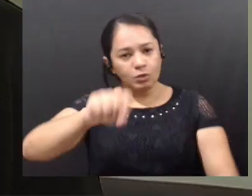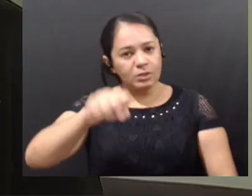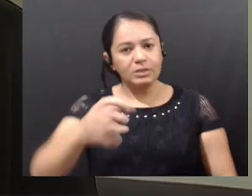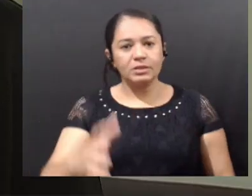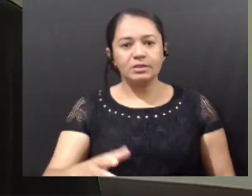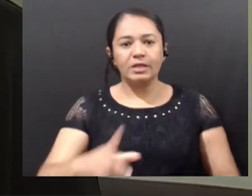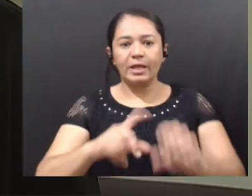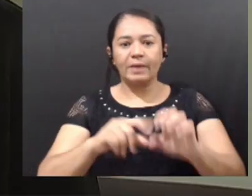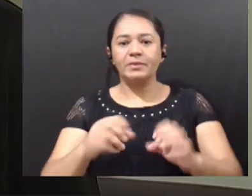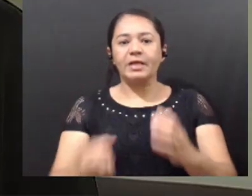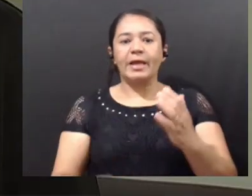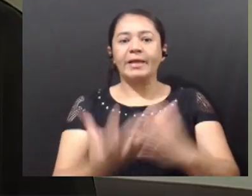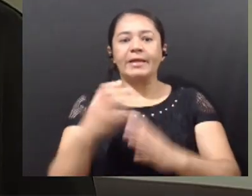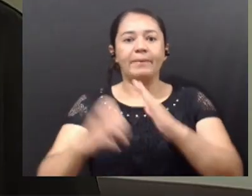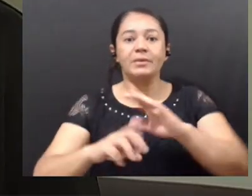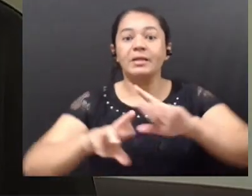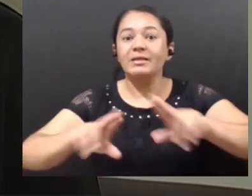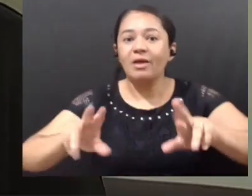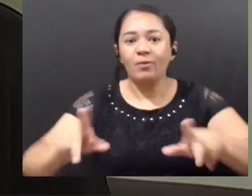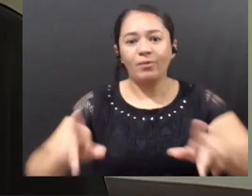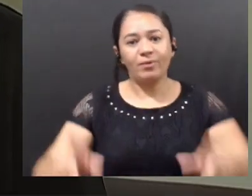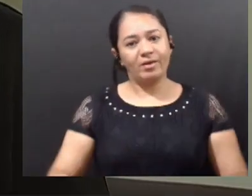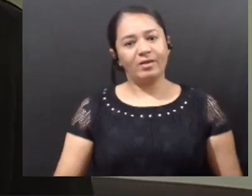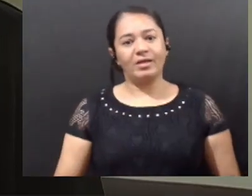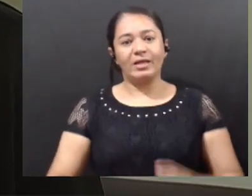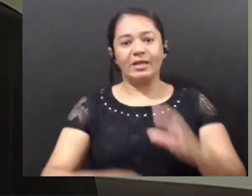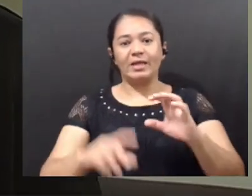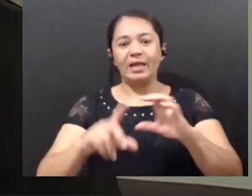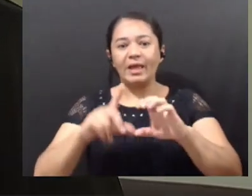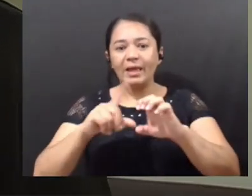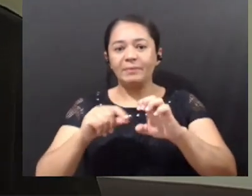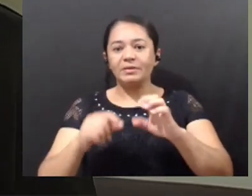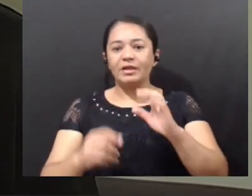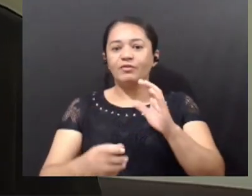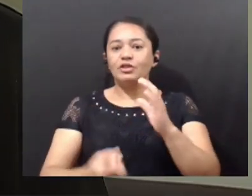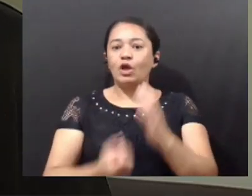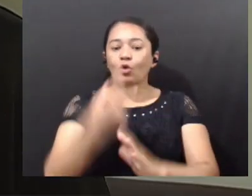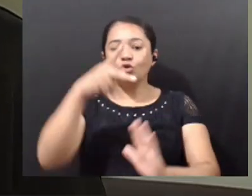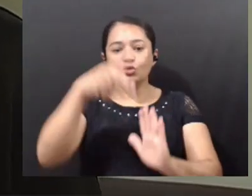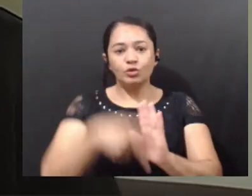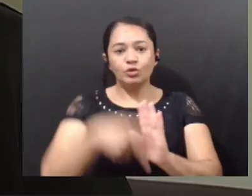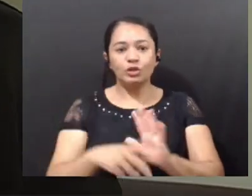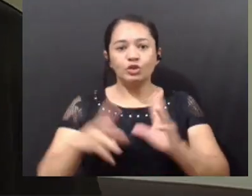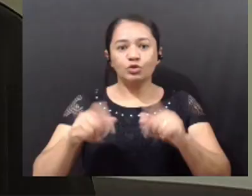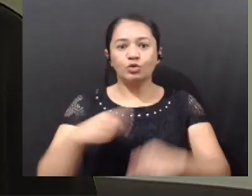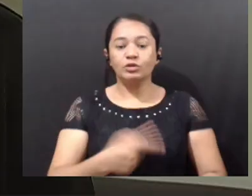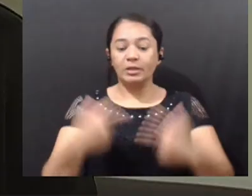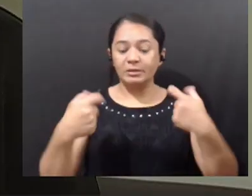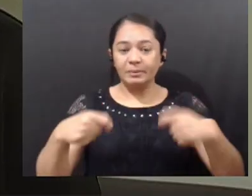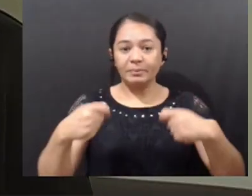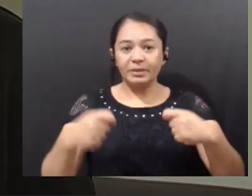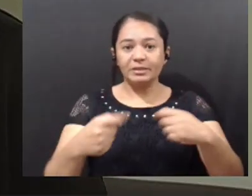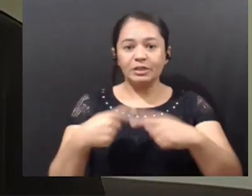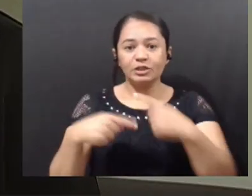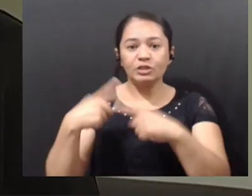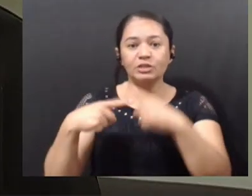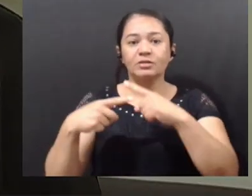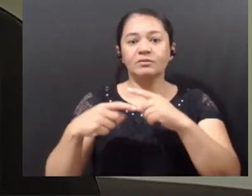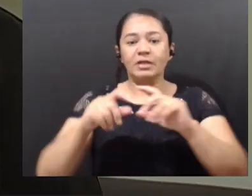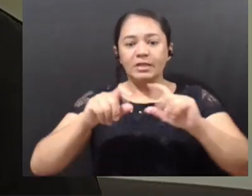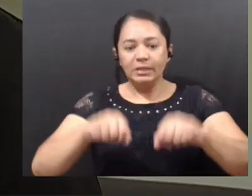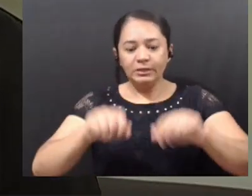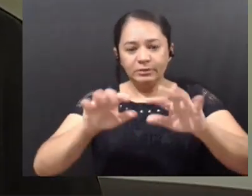empresa. Empreender é você construir um projeto. E todos nós precisamos desenvolver essas competências